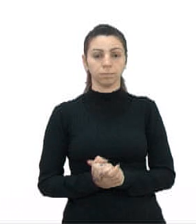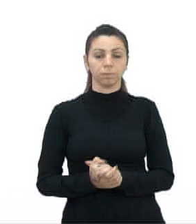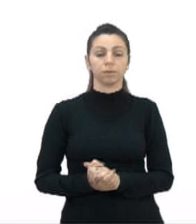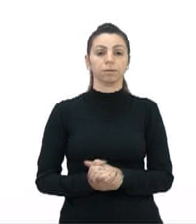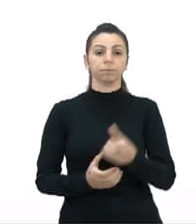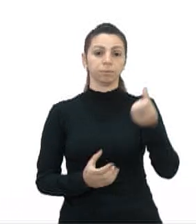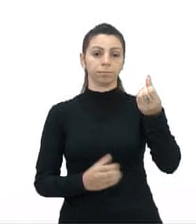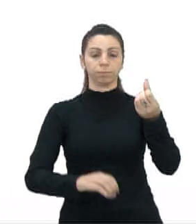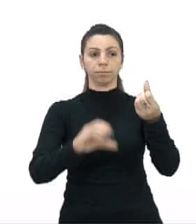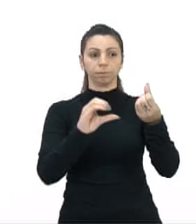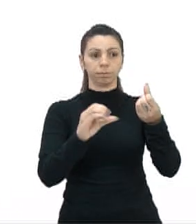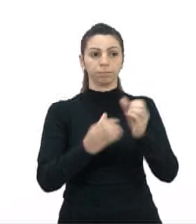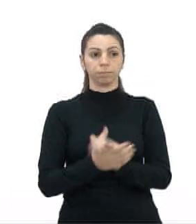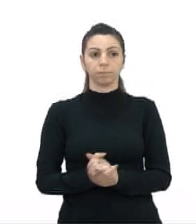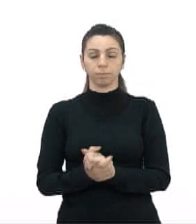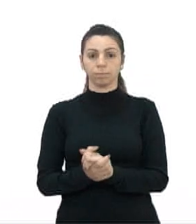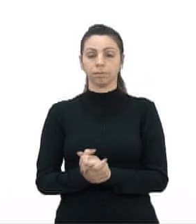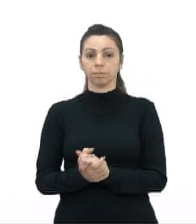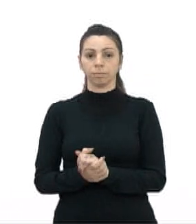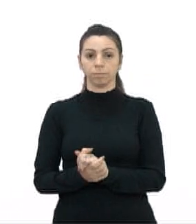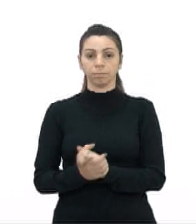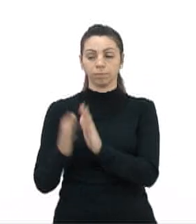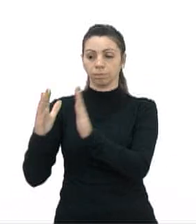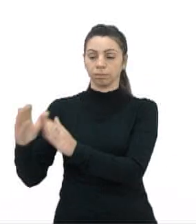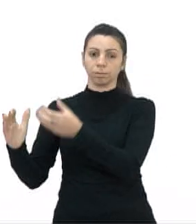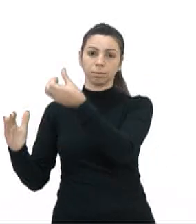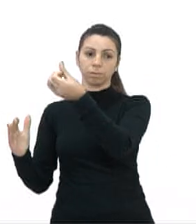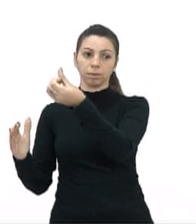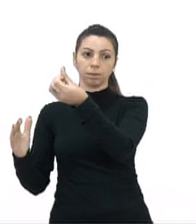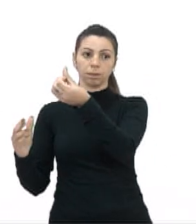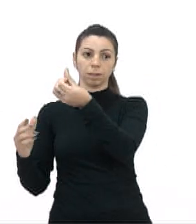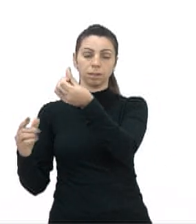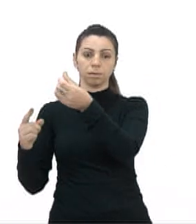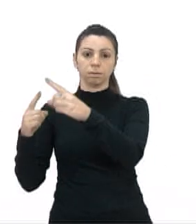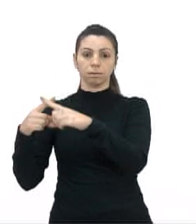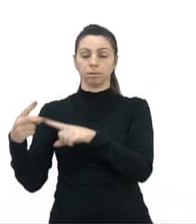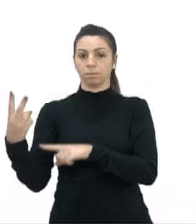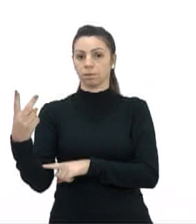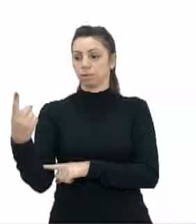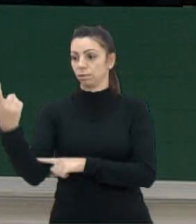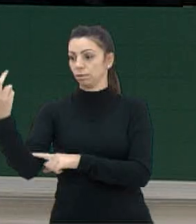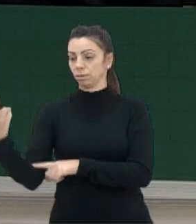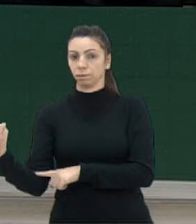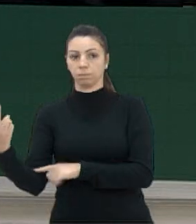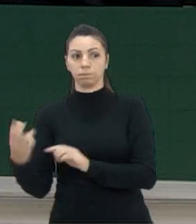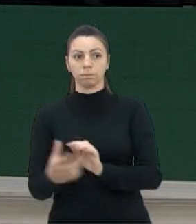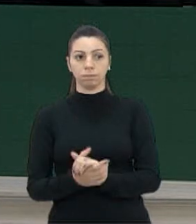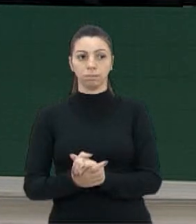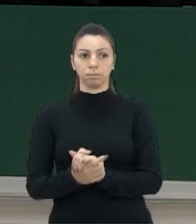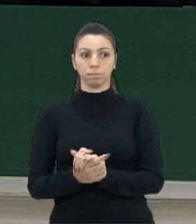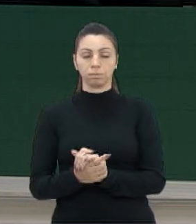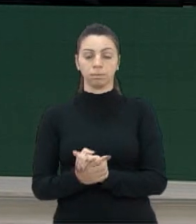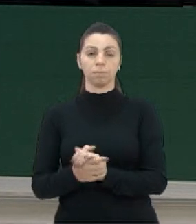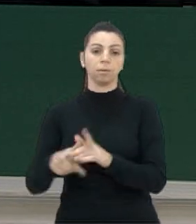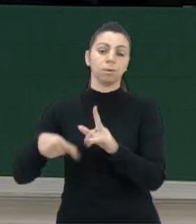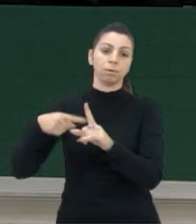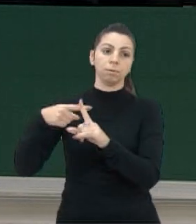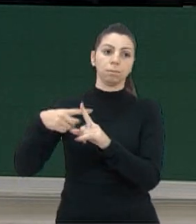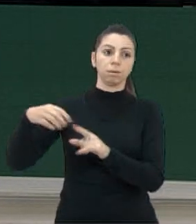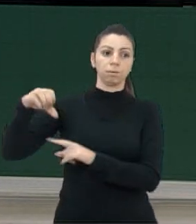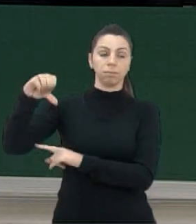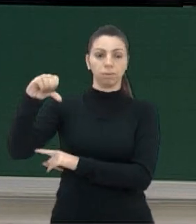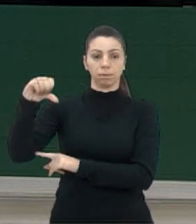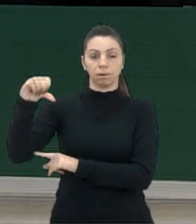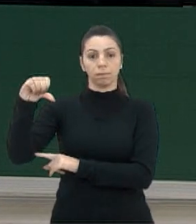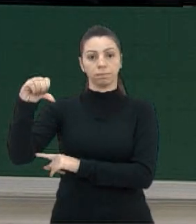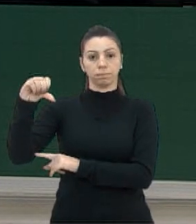Tá? 6 vezes 2, 12 oxigênios eu tenho aqui, mais os 9 que eu tenho aqui agora,